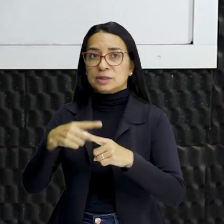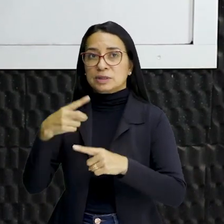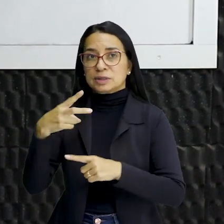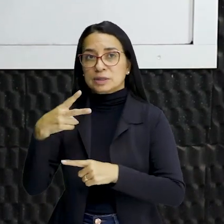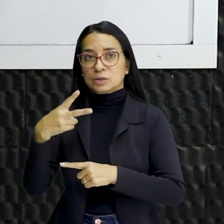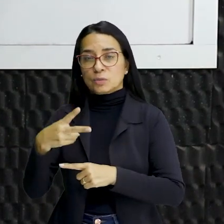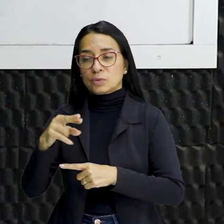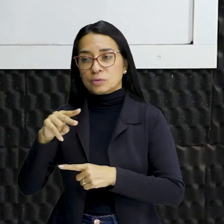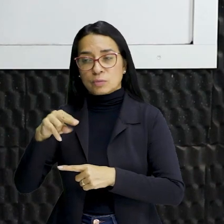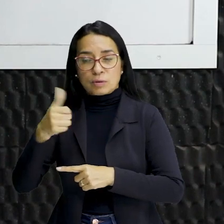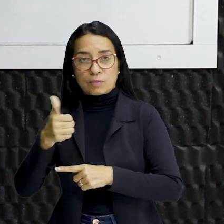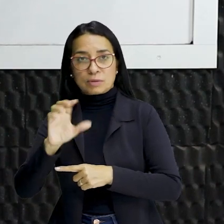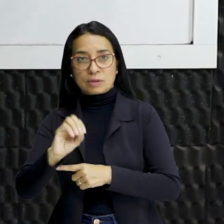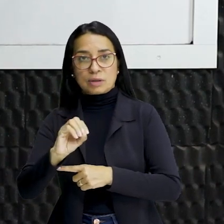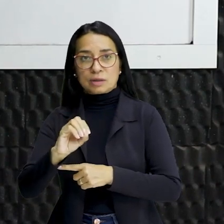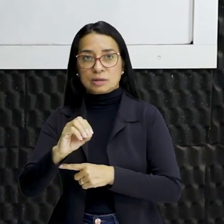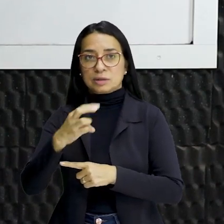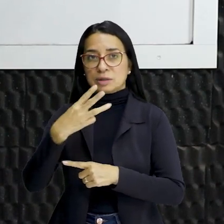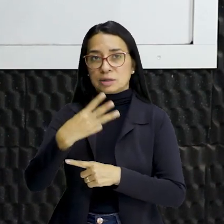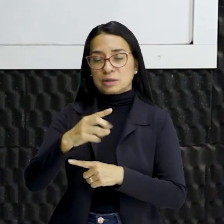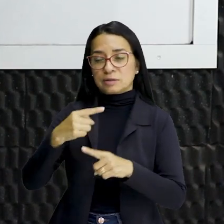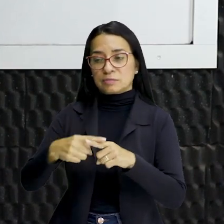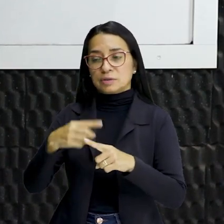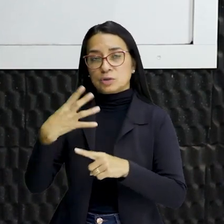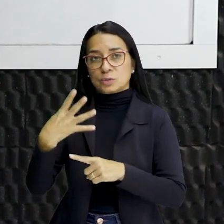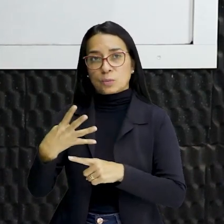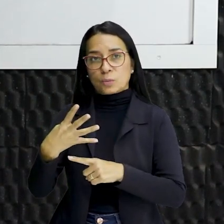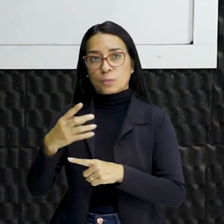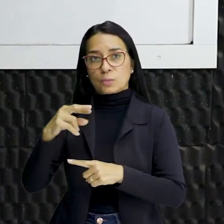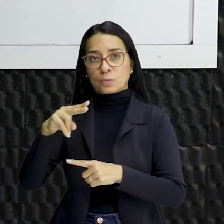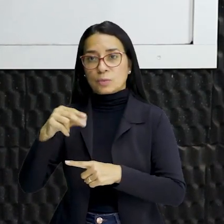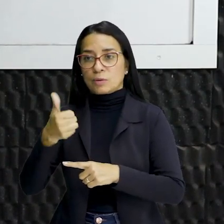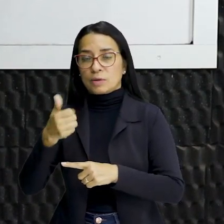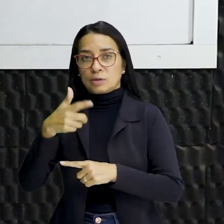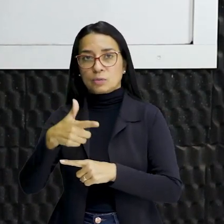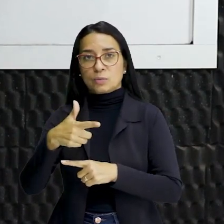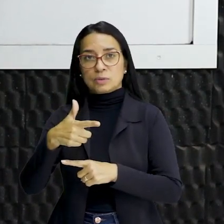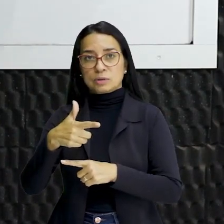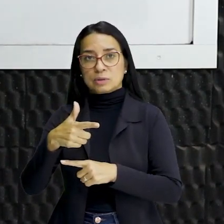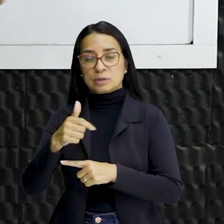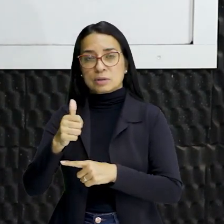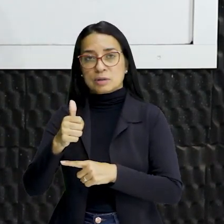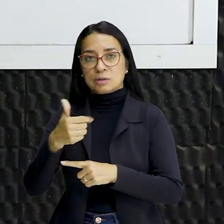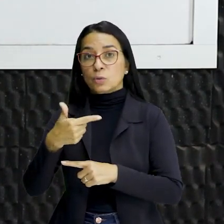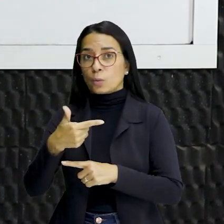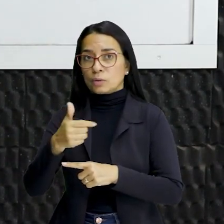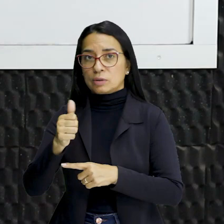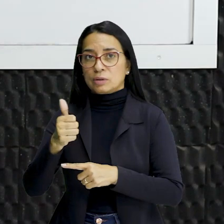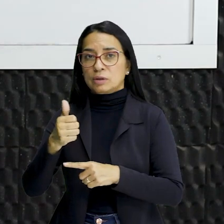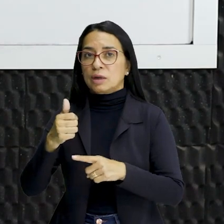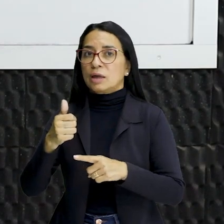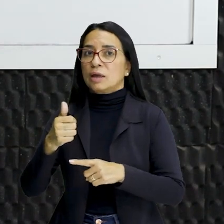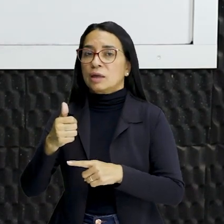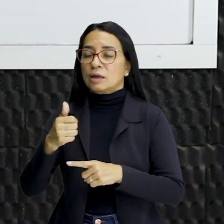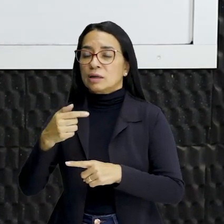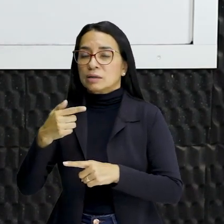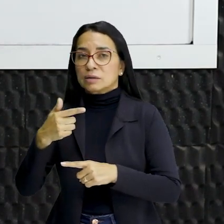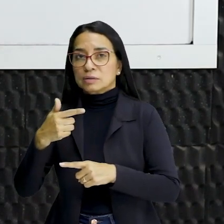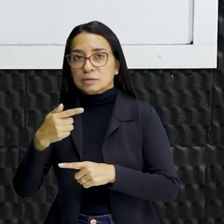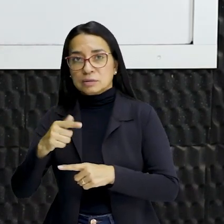4 dá 12 7,5 x 1 dá 7,5 certo